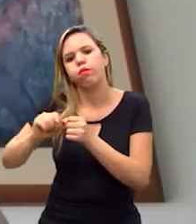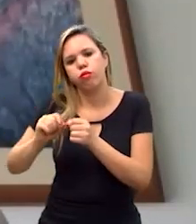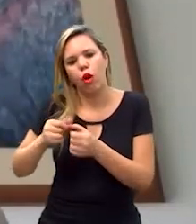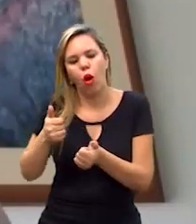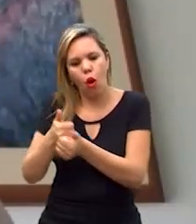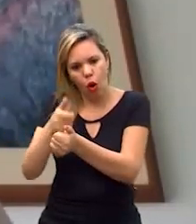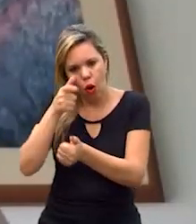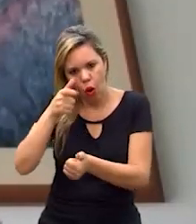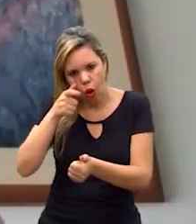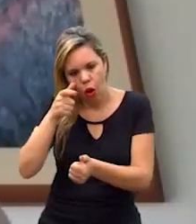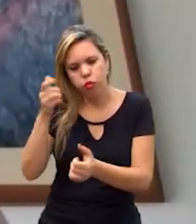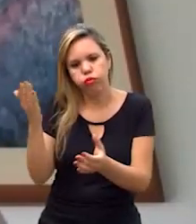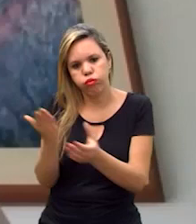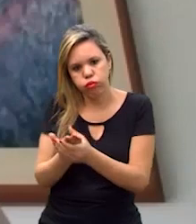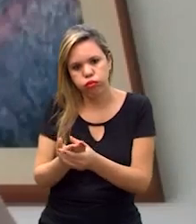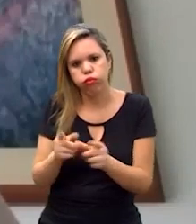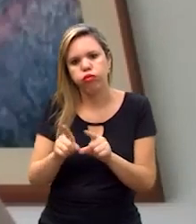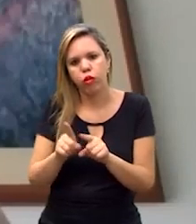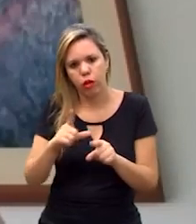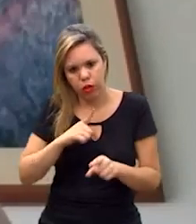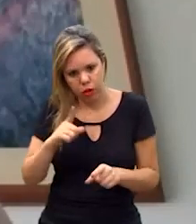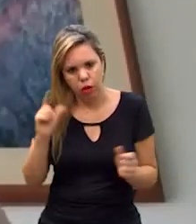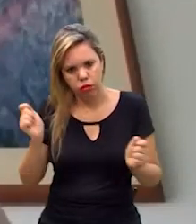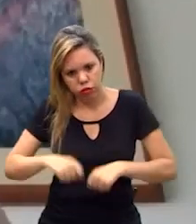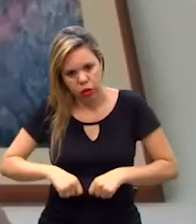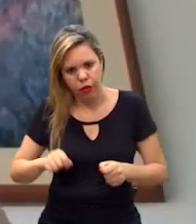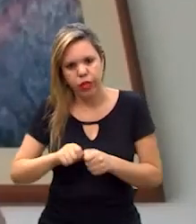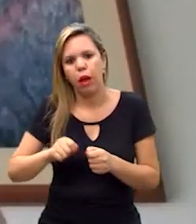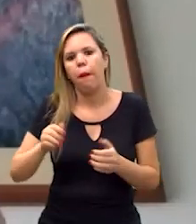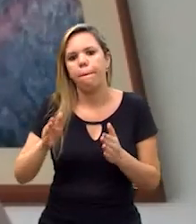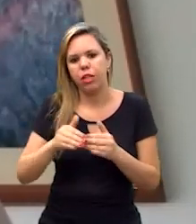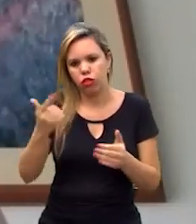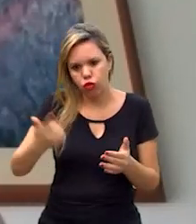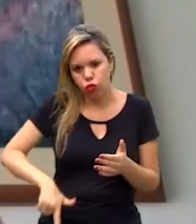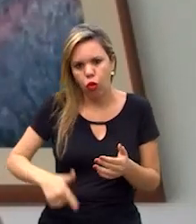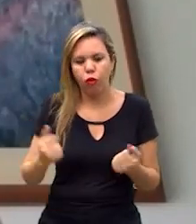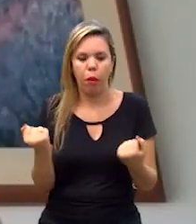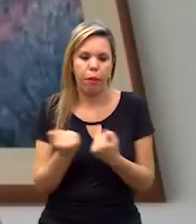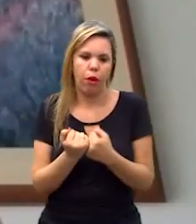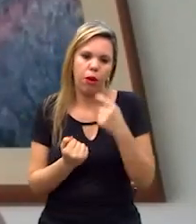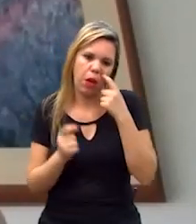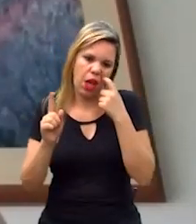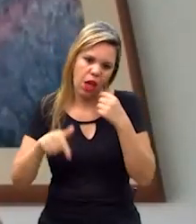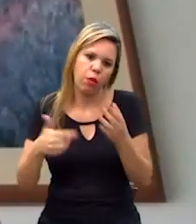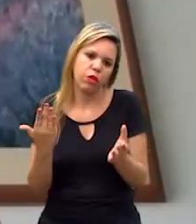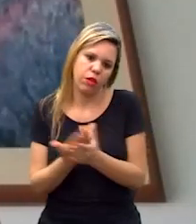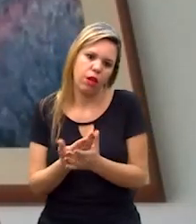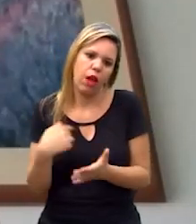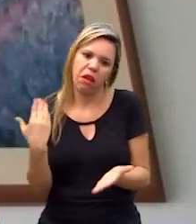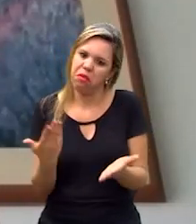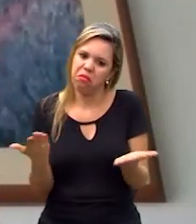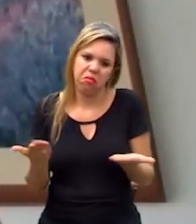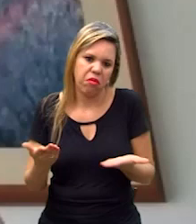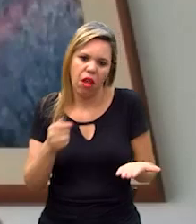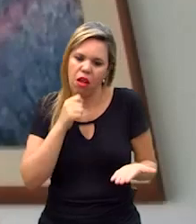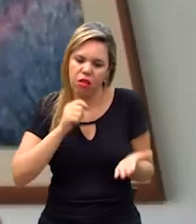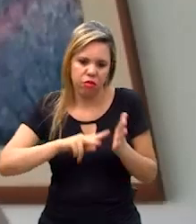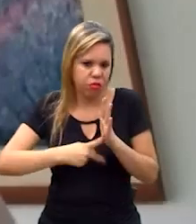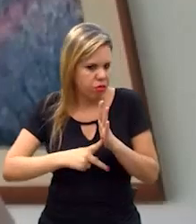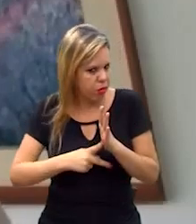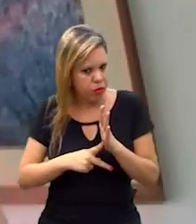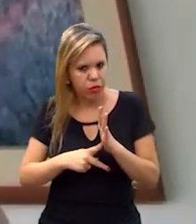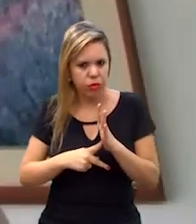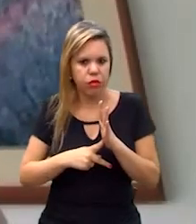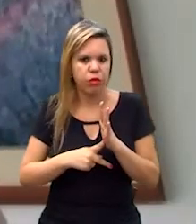jurídico está acompanhando lá o processo, porque cabe recurso, é óbvio, é uma liminar. E até agora